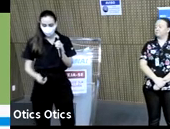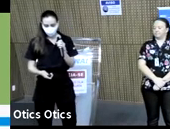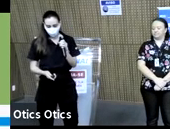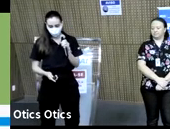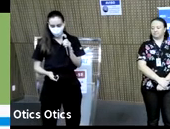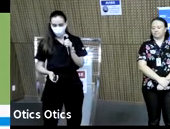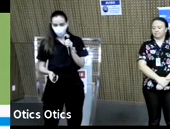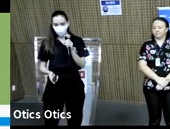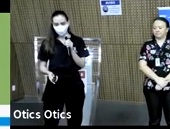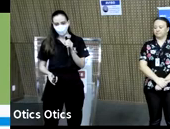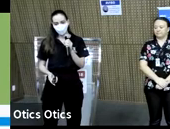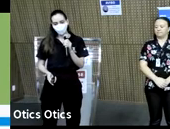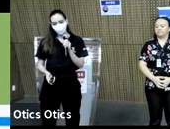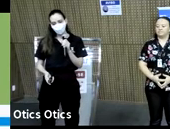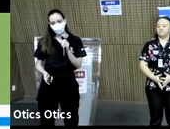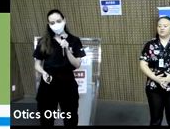2021.